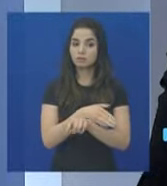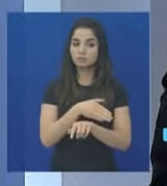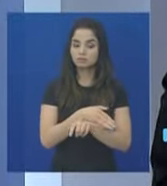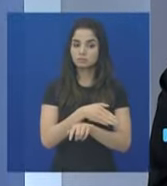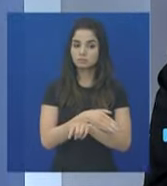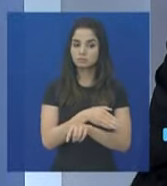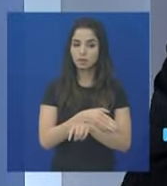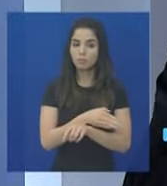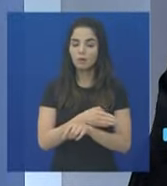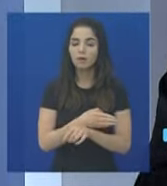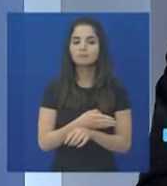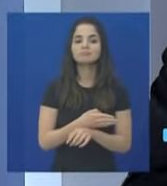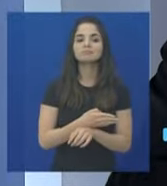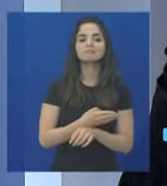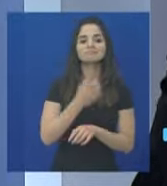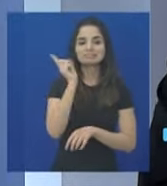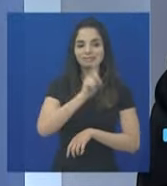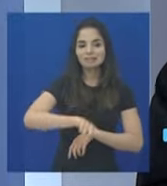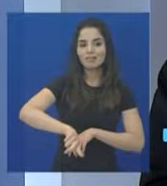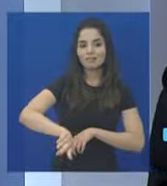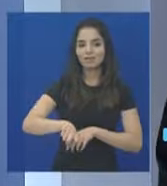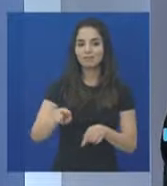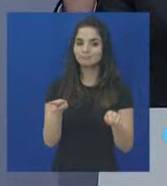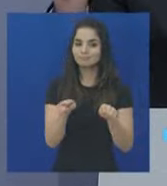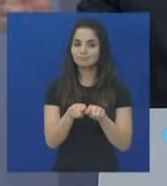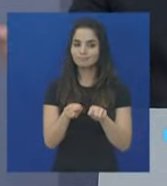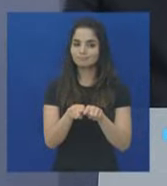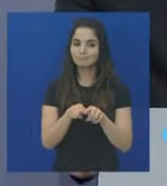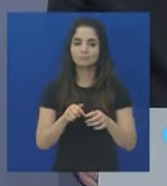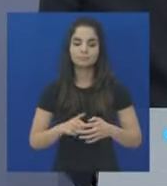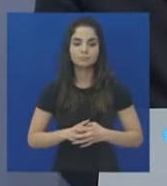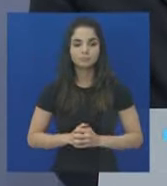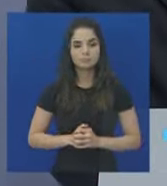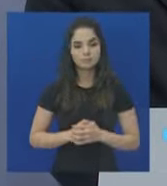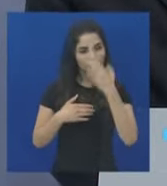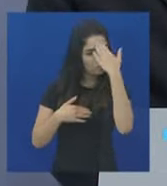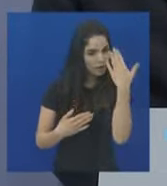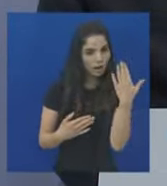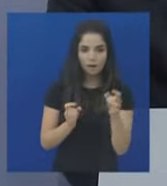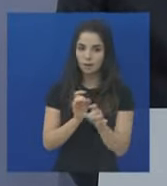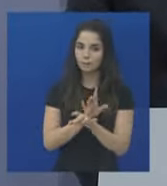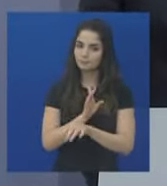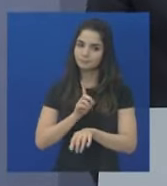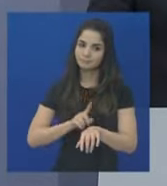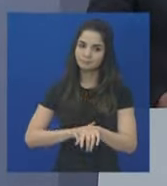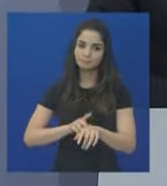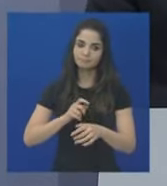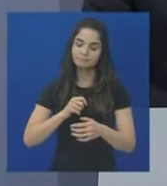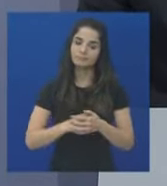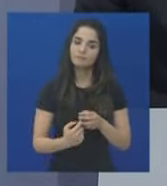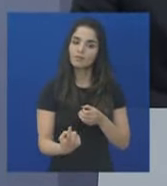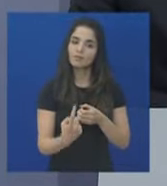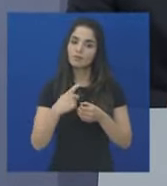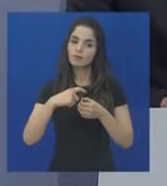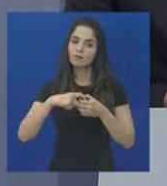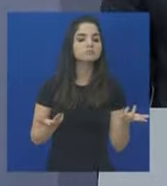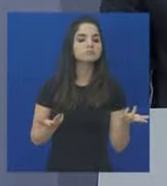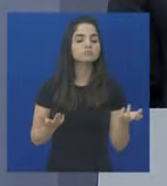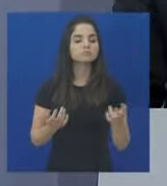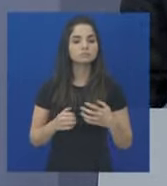teve o seu registro indeferido e foi prefeito. tempo, candidato. Muito obrigado. Bom, voltamos com o debate dos candidatos.